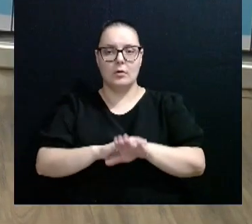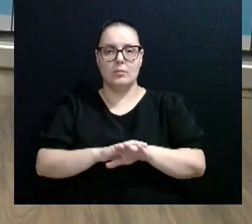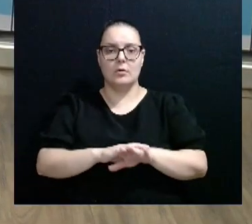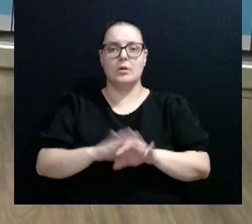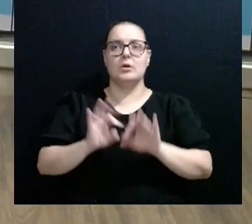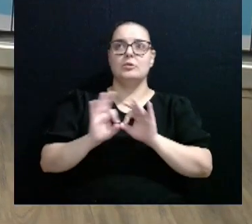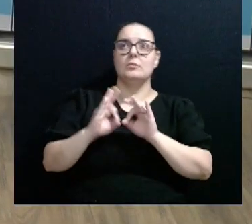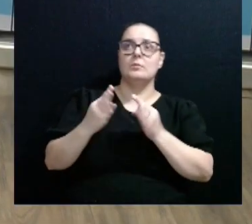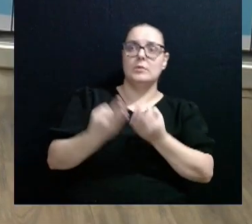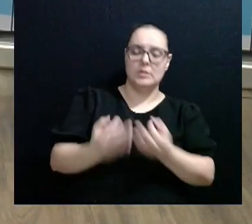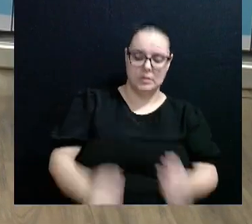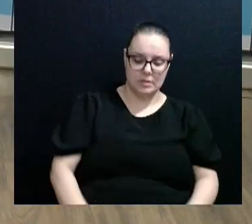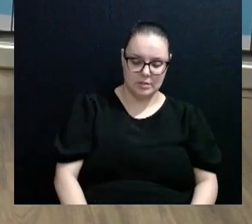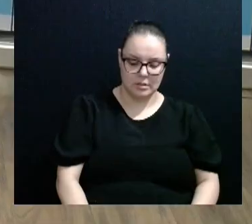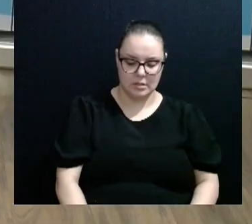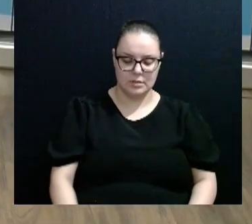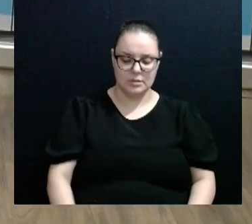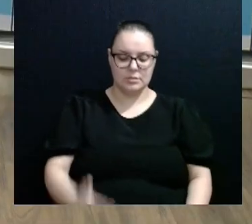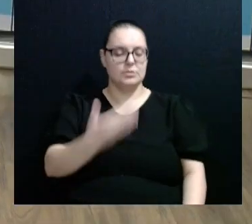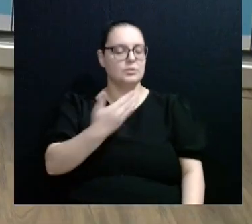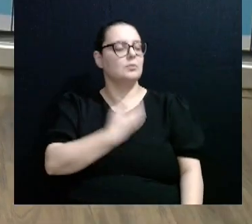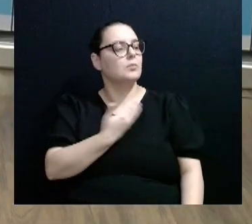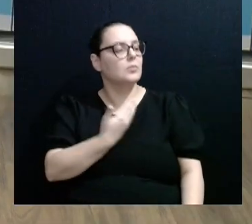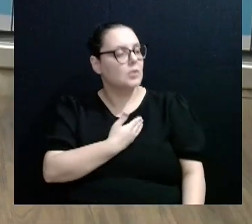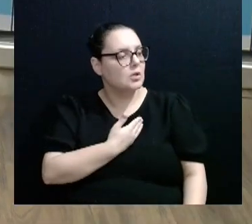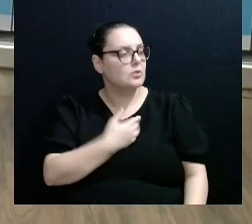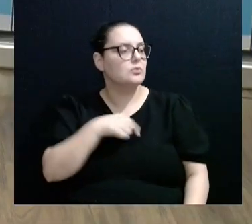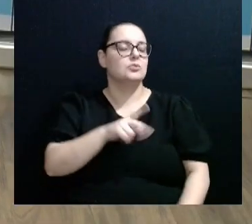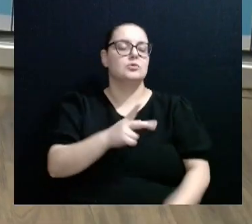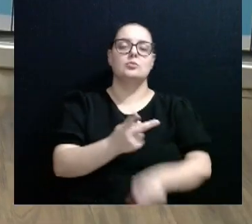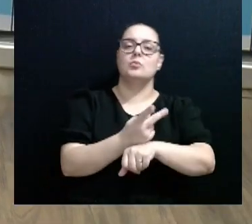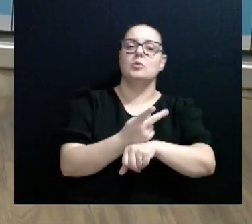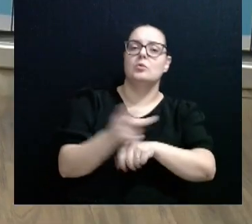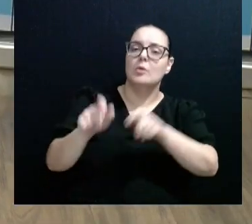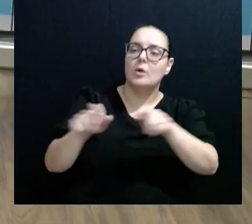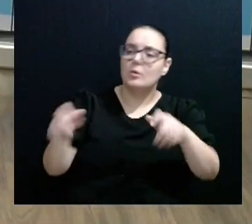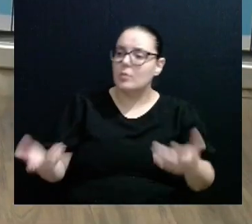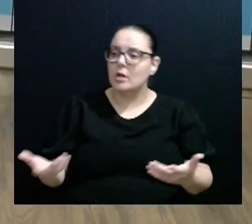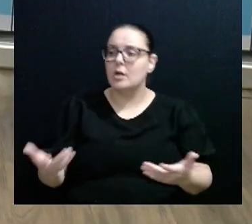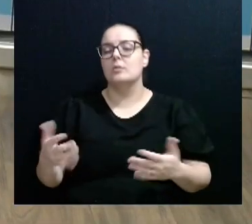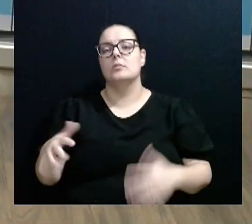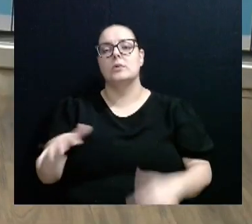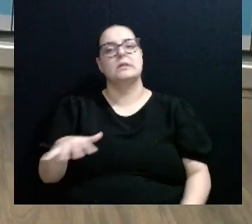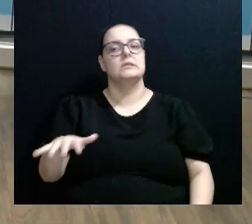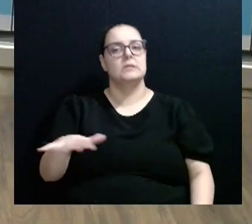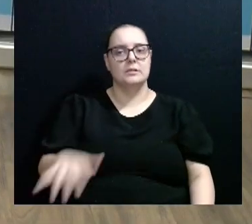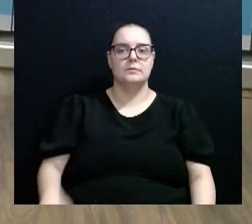de amigos, de você ir atrás de pessoas que estão nesta área?